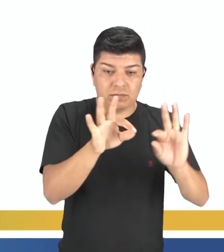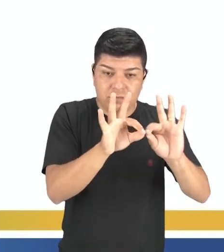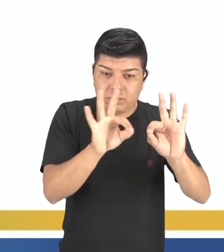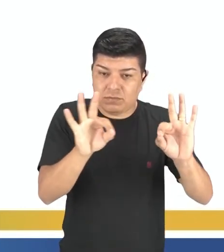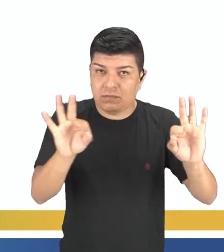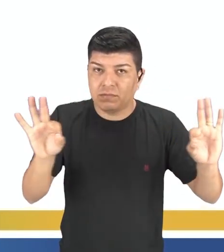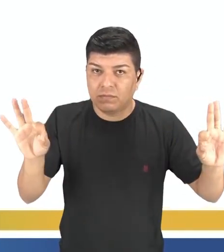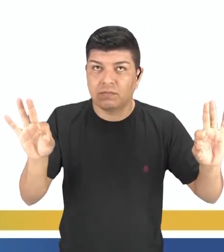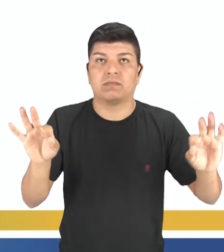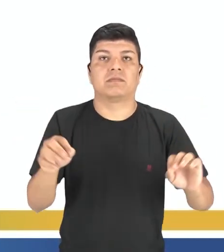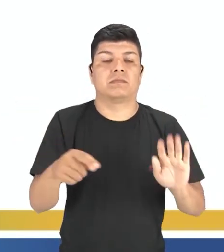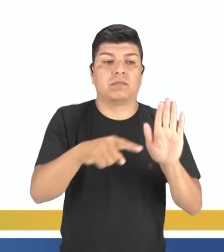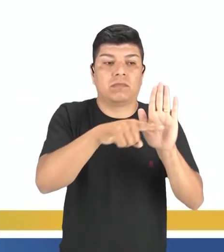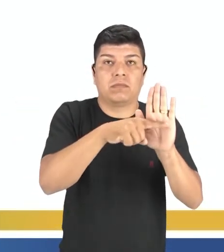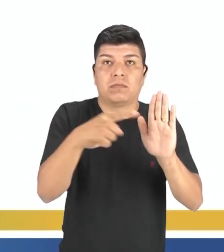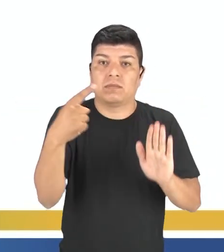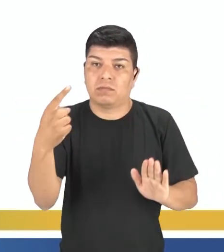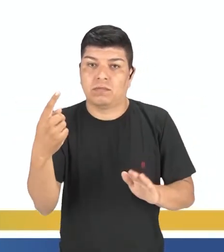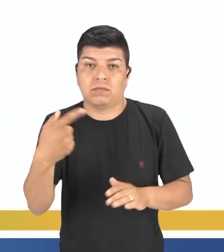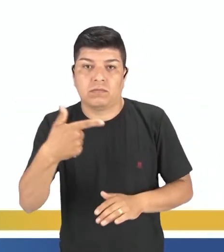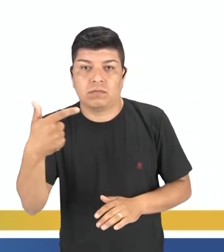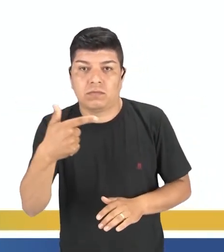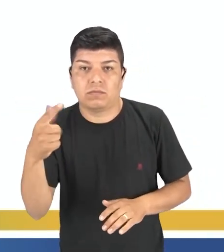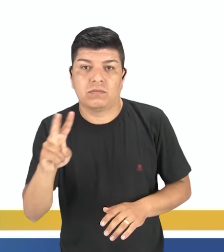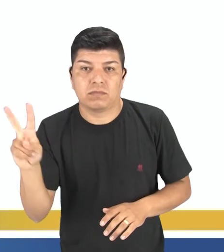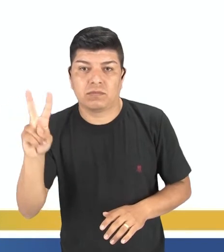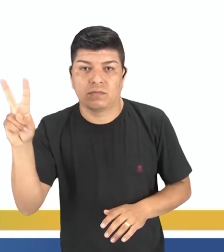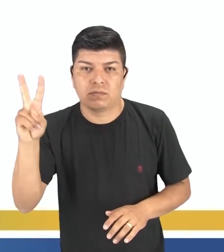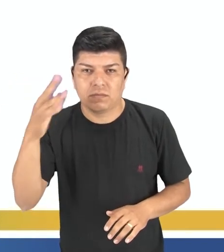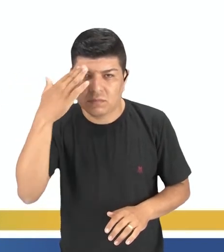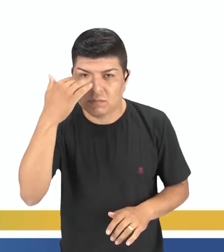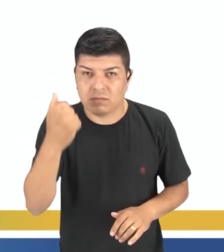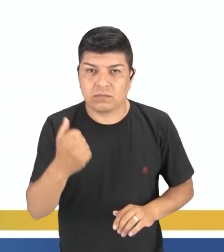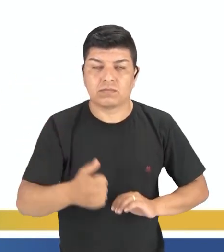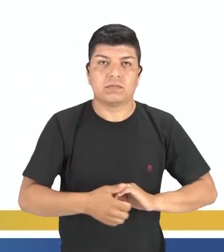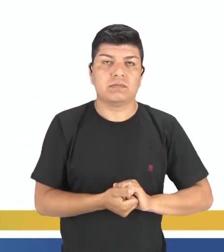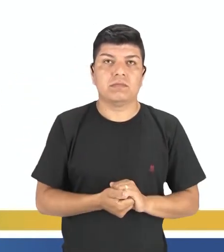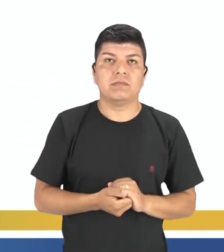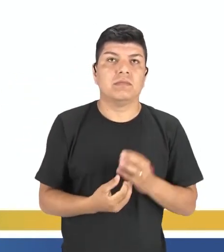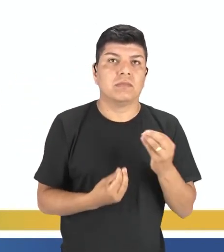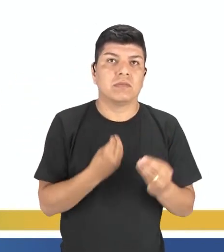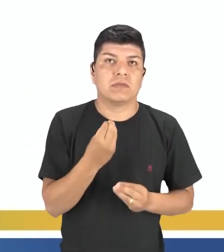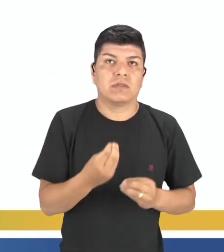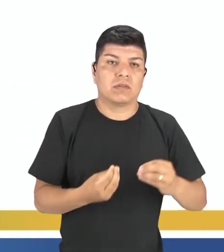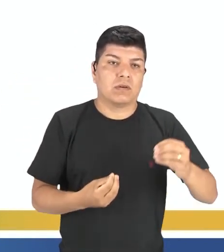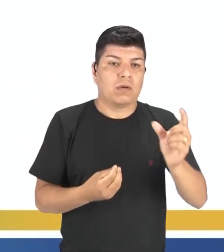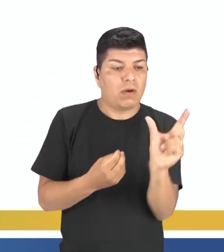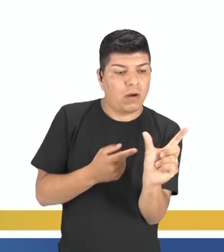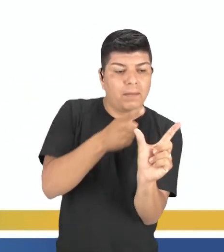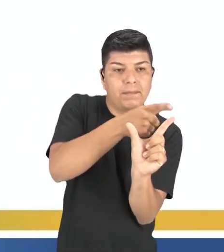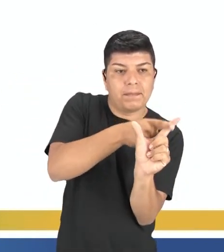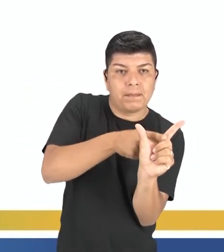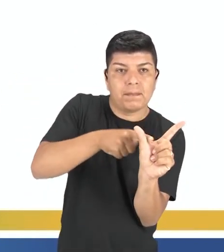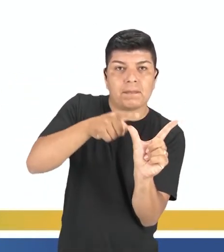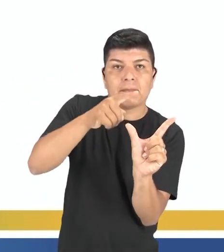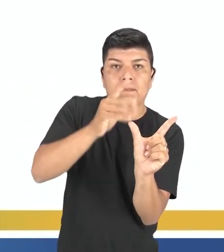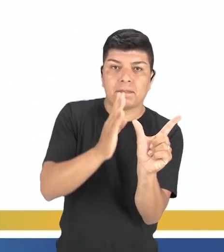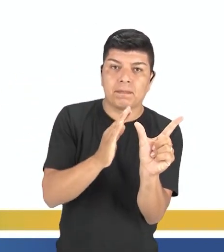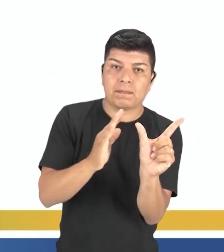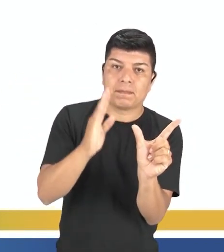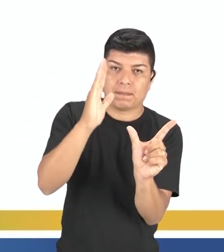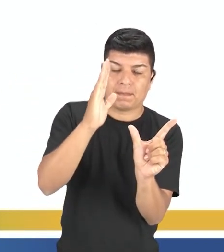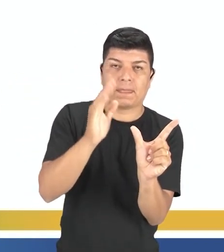x, e menos 1 o segundo valor, certo? Bem, como a concavidade está voltada para cima, sabemos